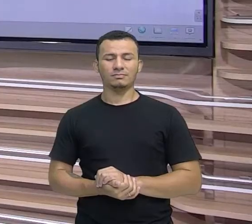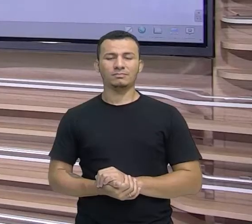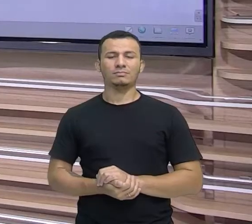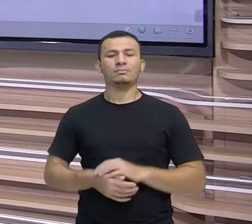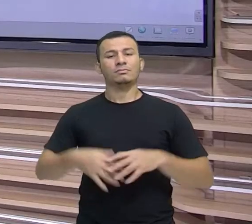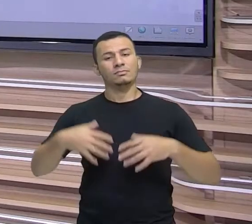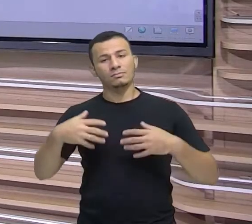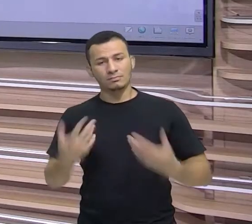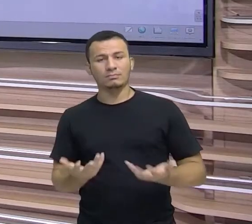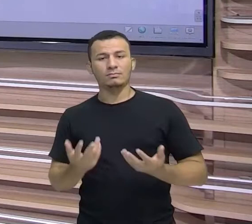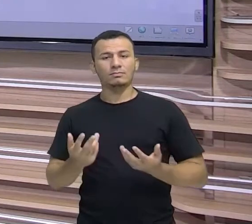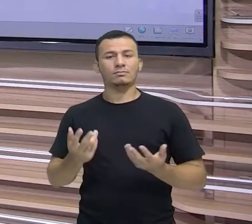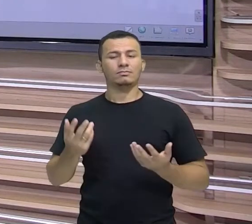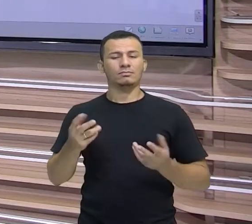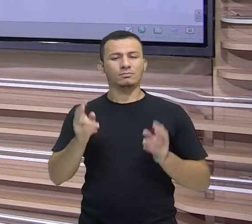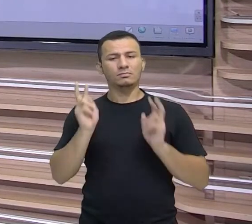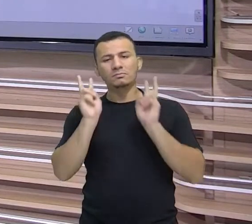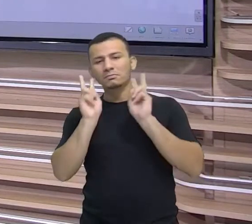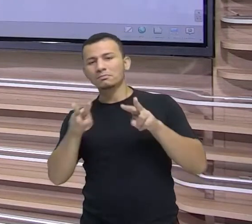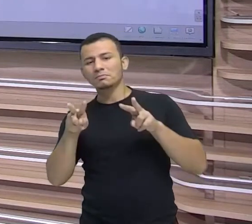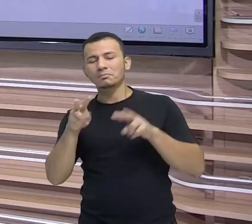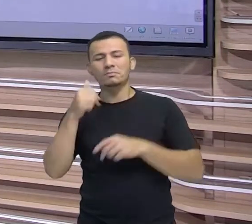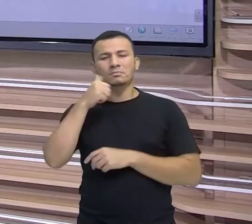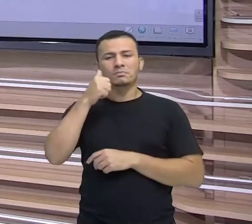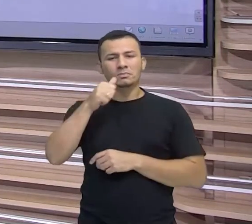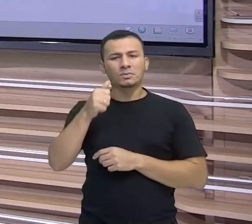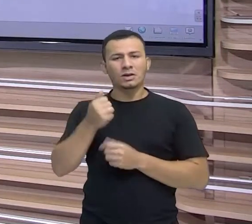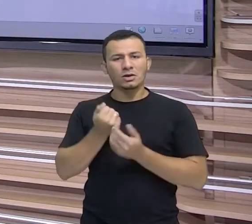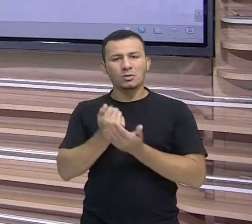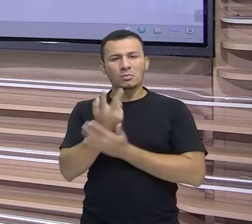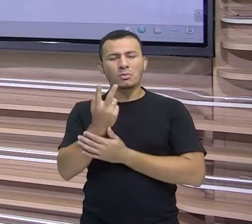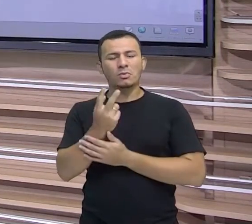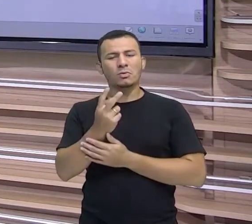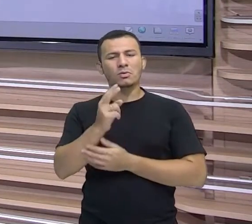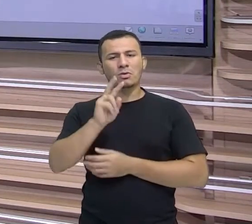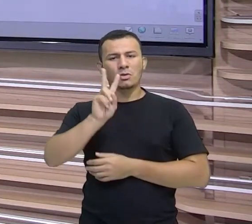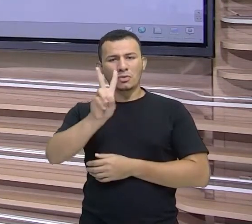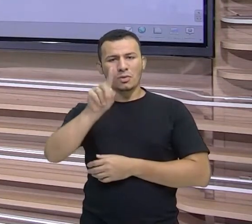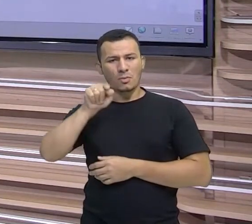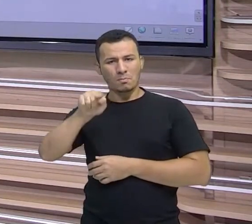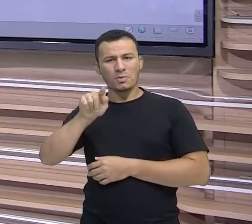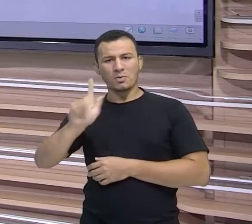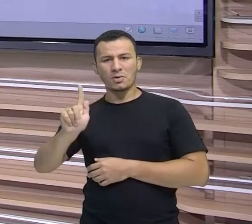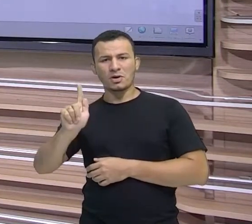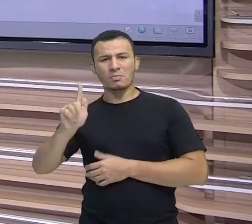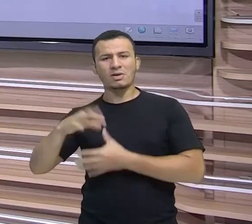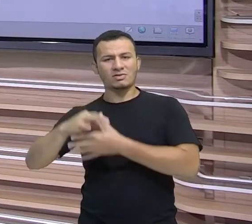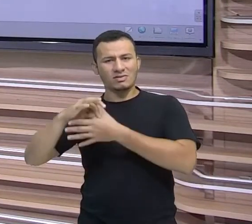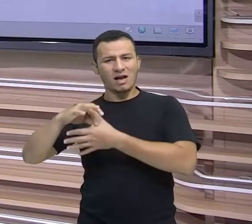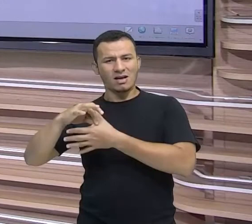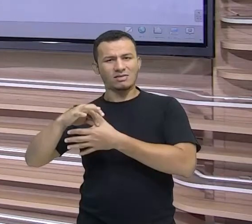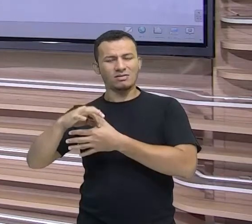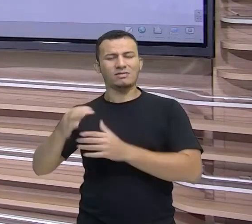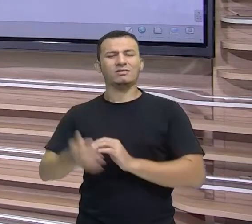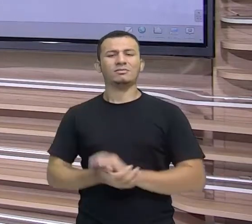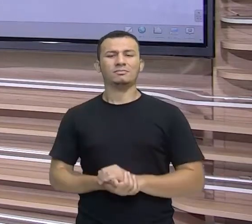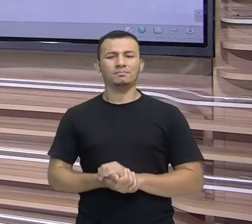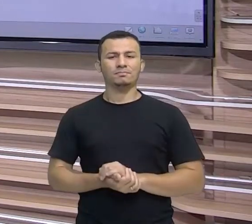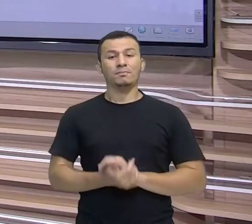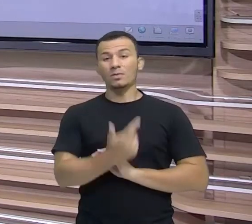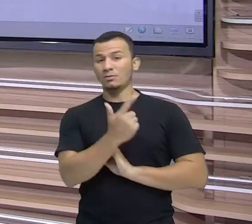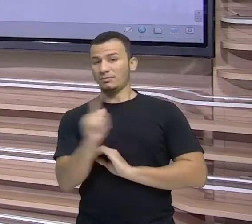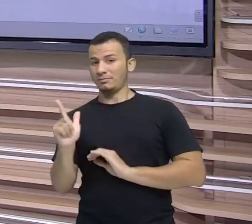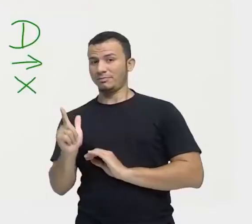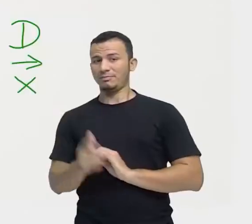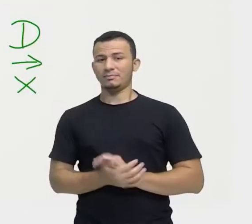Bom, então nós vimos aí que a Glau comprou 2.000 gramas de bisteca. Vamos ao nosso próximo problema, de olho